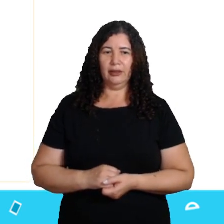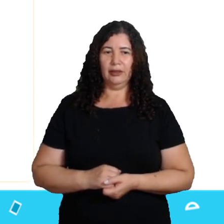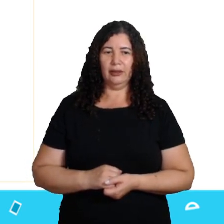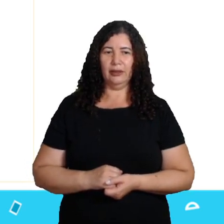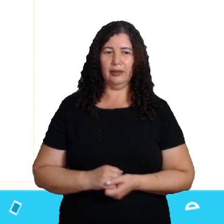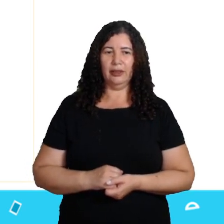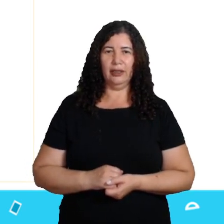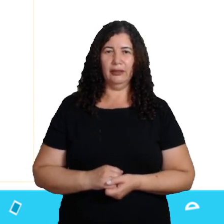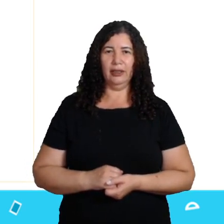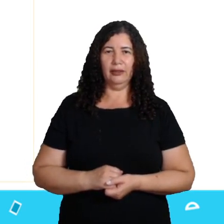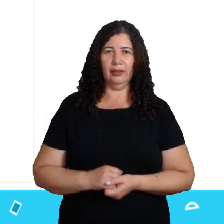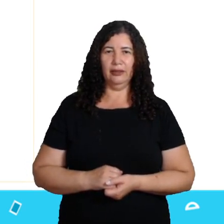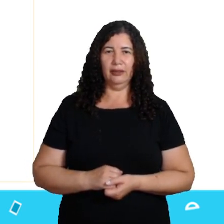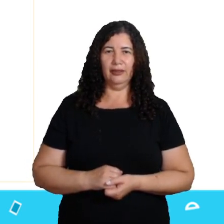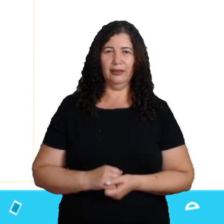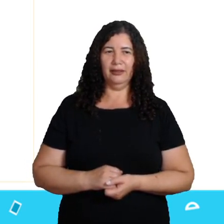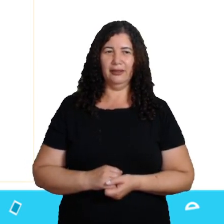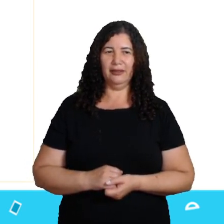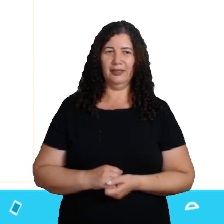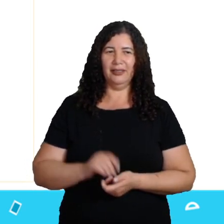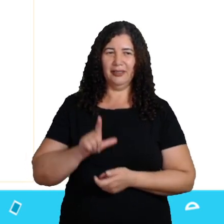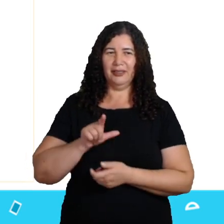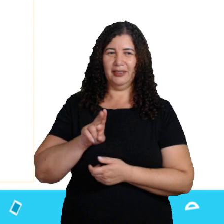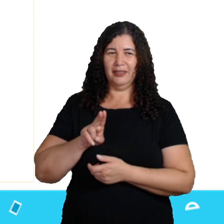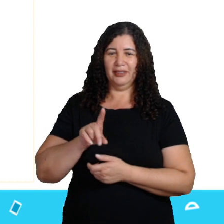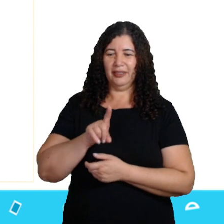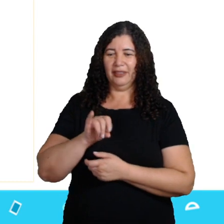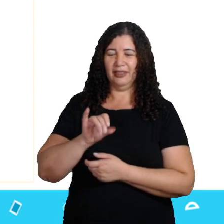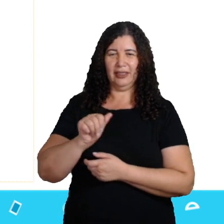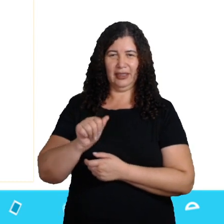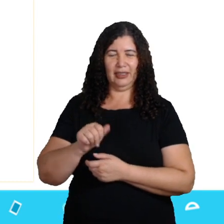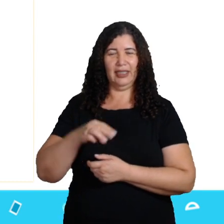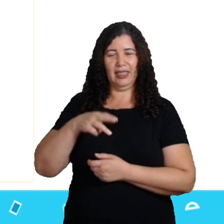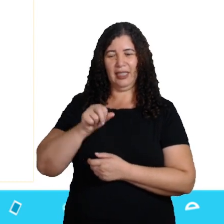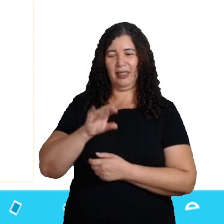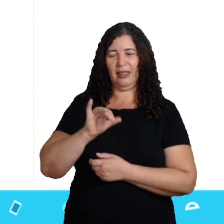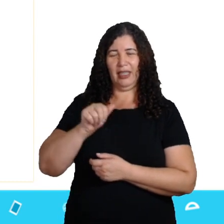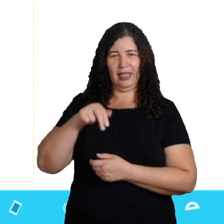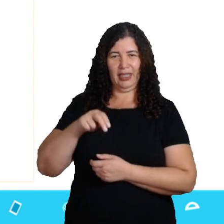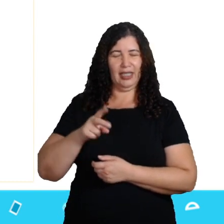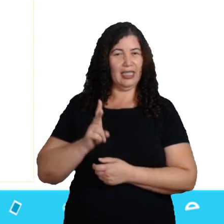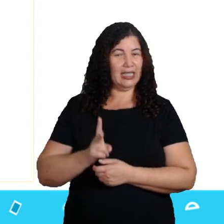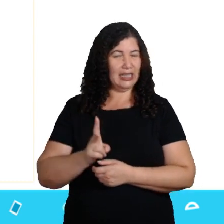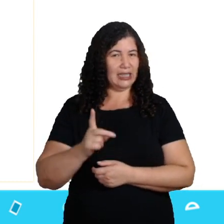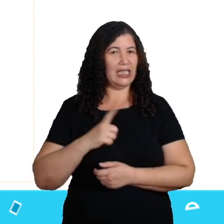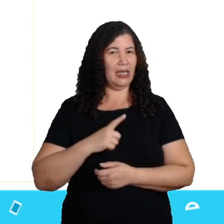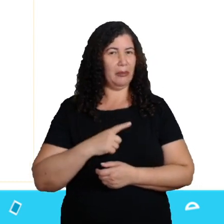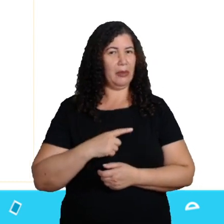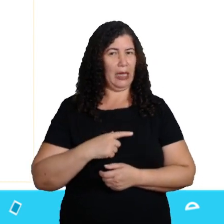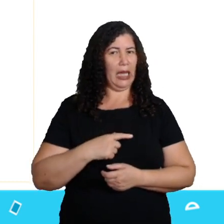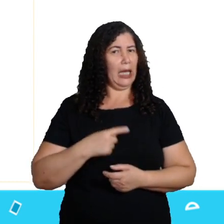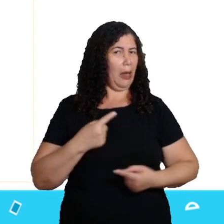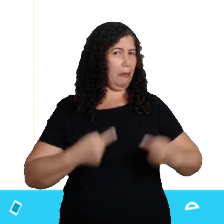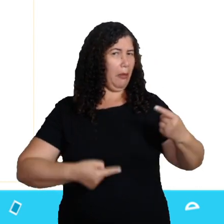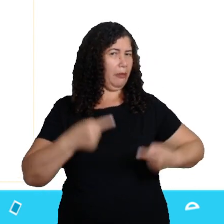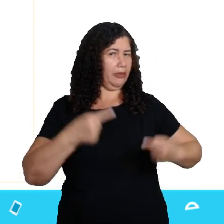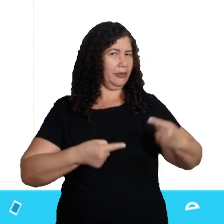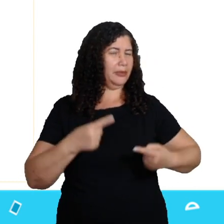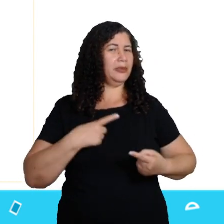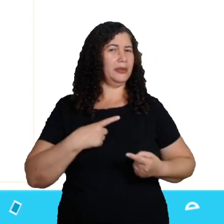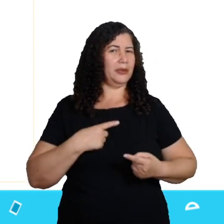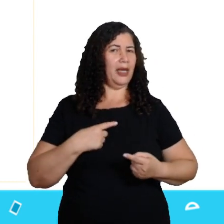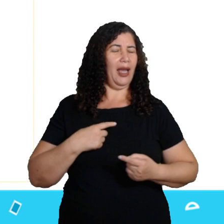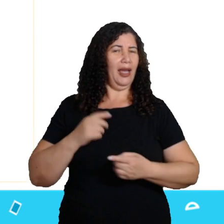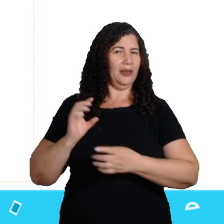Mais exemplos. Luísa e Mariana sempre foram adversárias no handball.